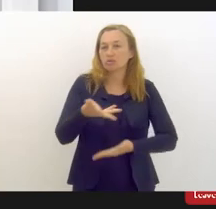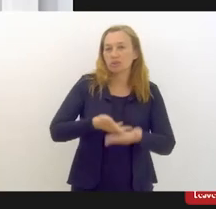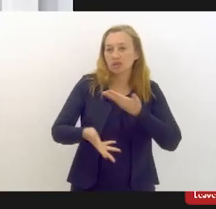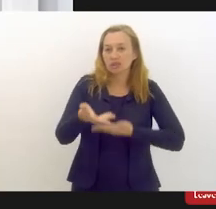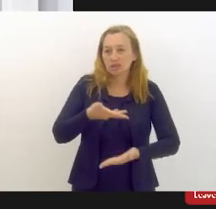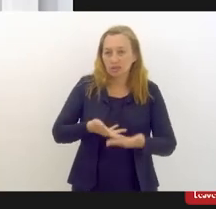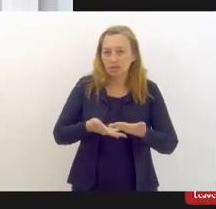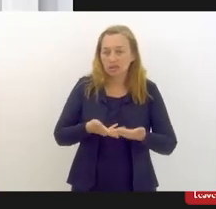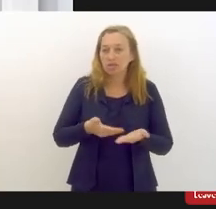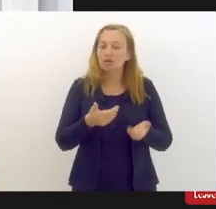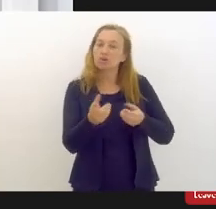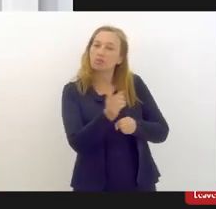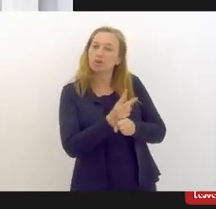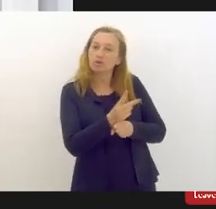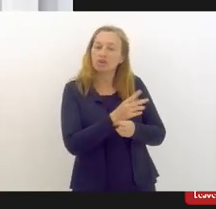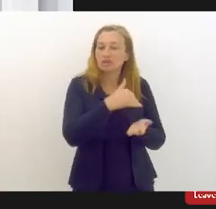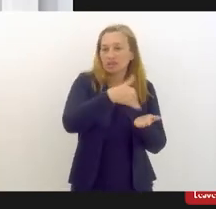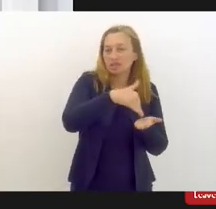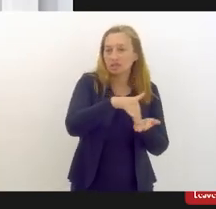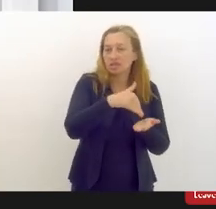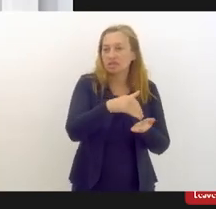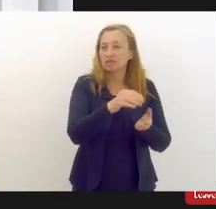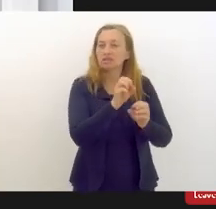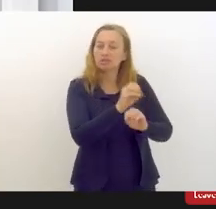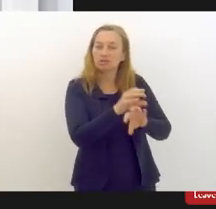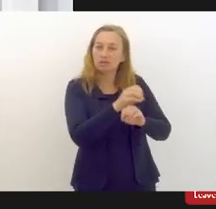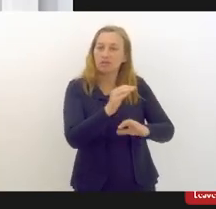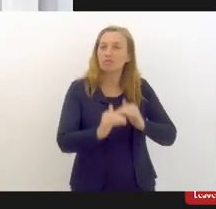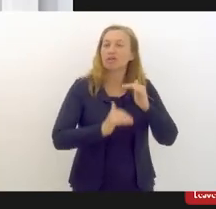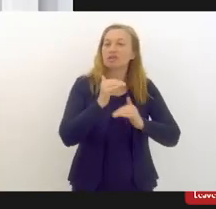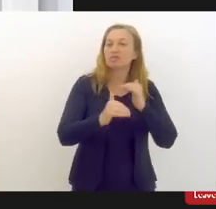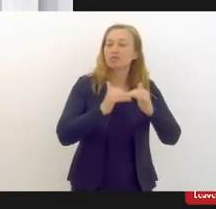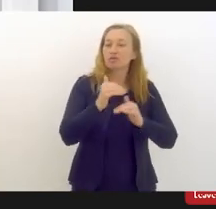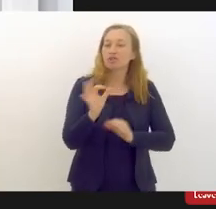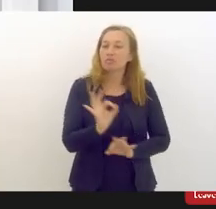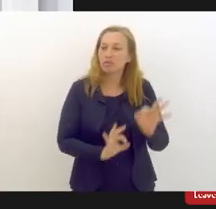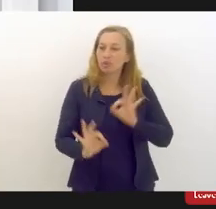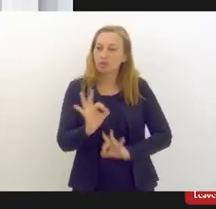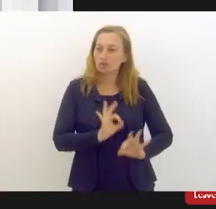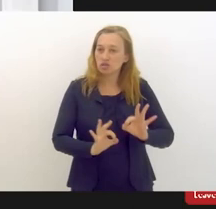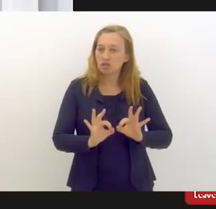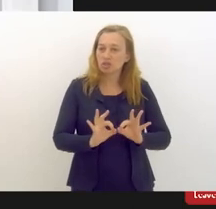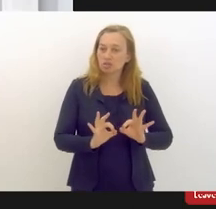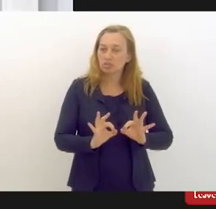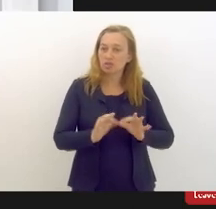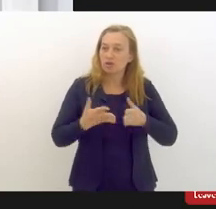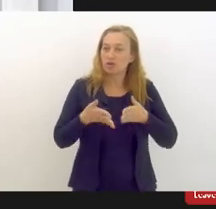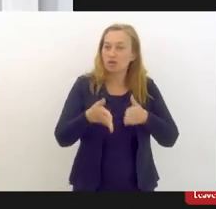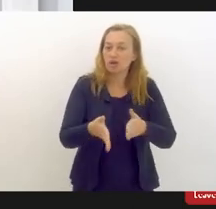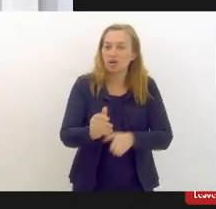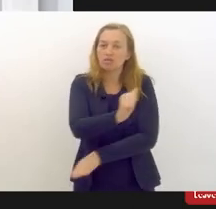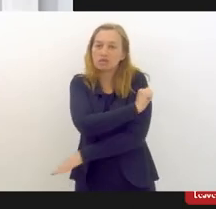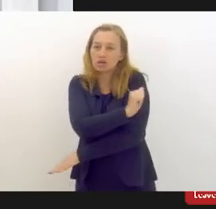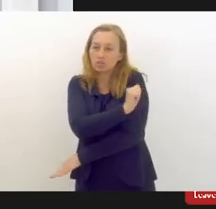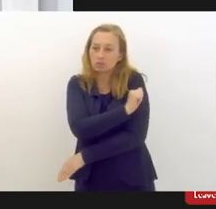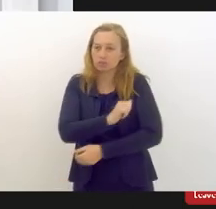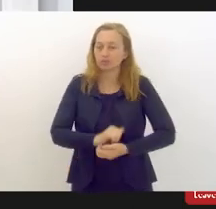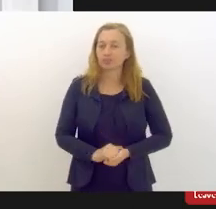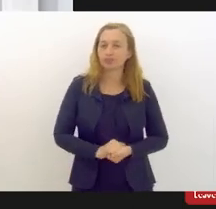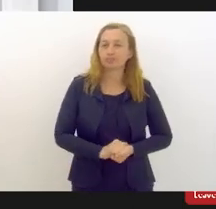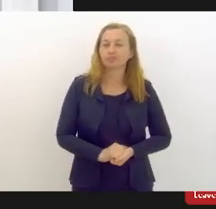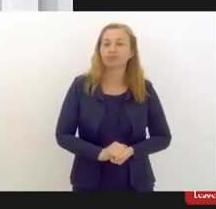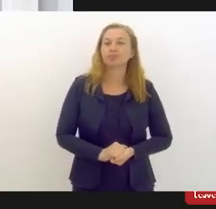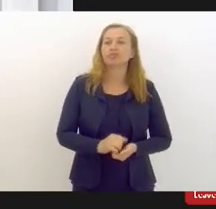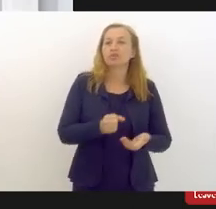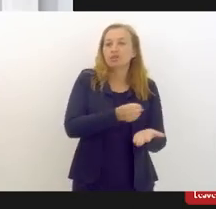buscando a Secretaria de Estado de Educação para desenvolverem algum projeto que tenha como público-alvo os alunos da rede. Então, são eixos